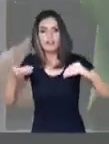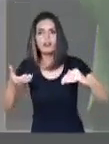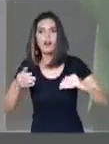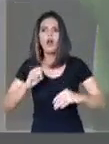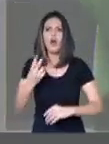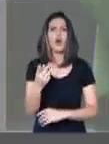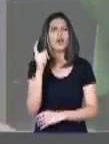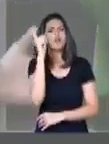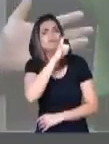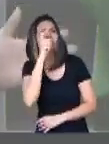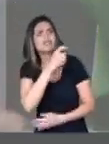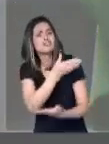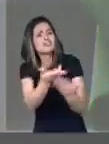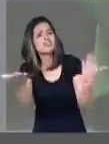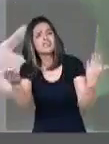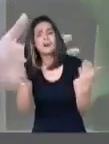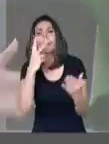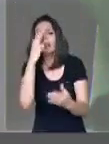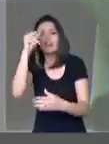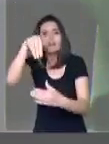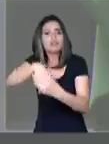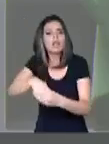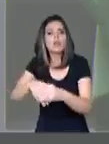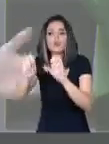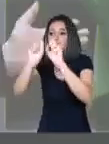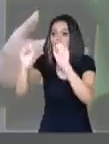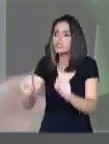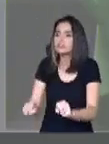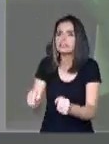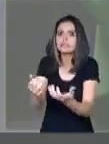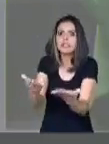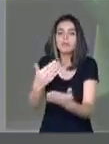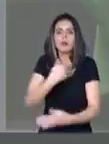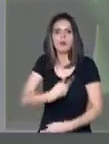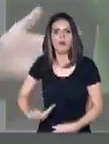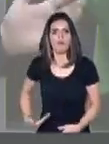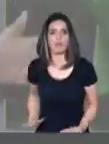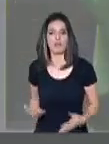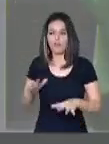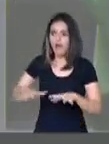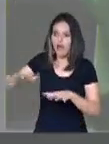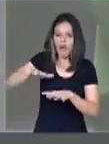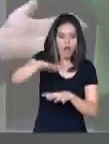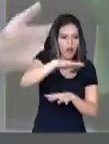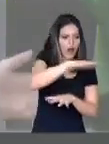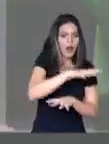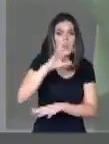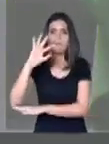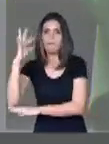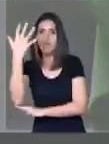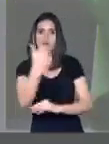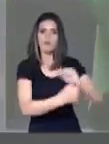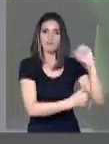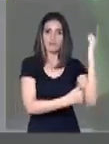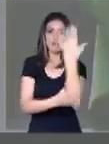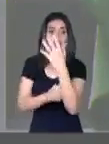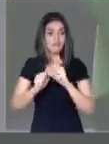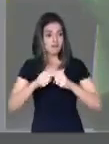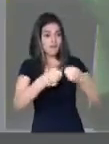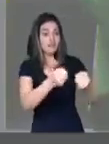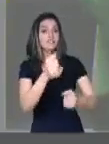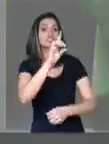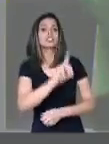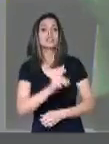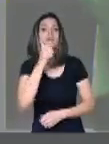ou, enfim, dessa mentira sistemática que nós estamos vendo, que passa por várias áreas: meio ambiente, defesa dos direitos das mulheres. E é